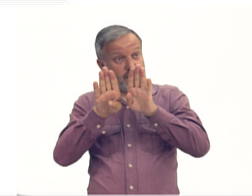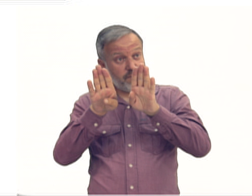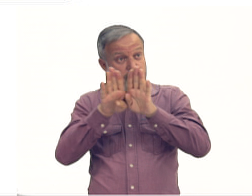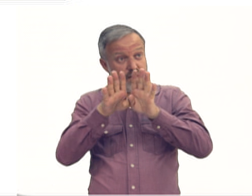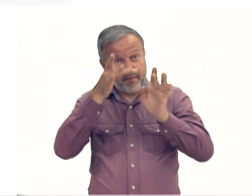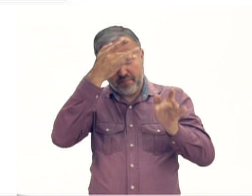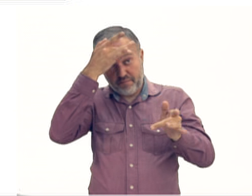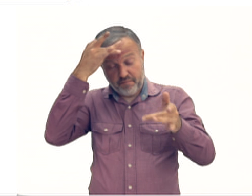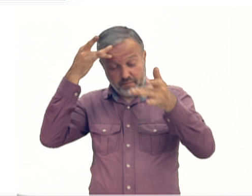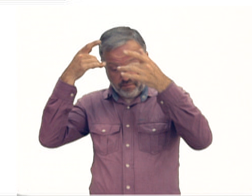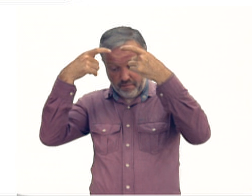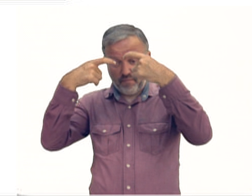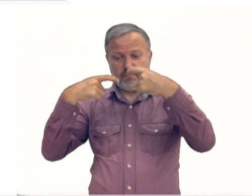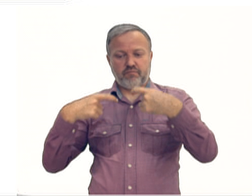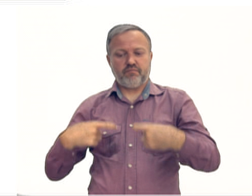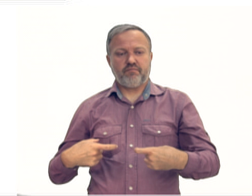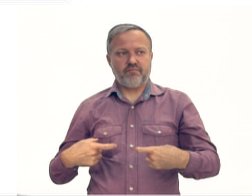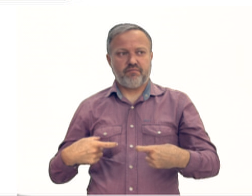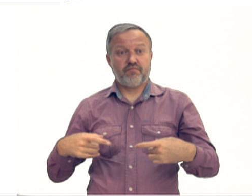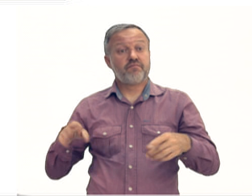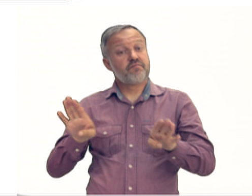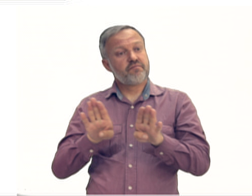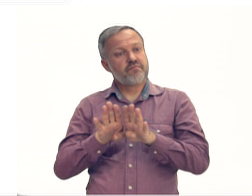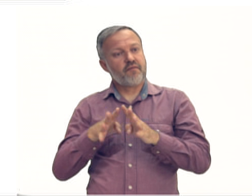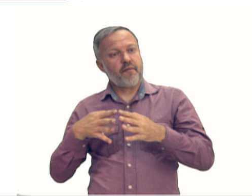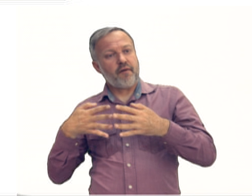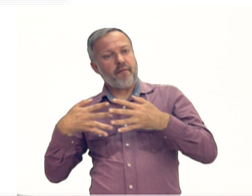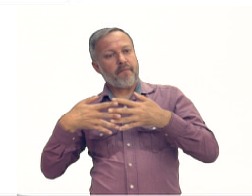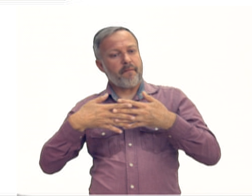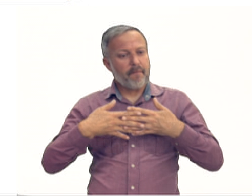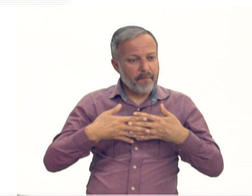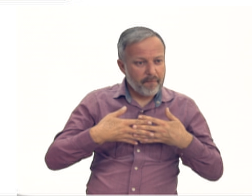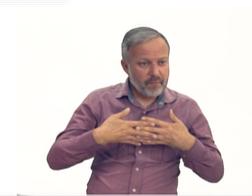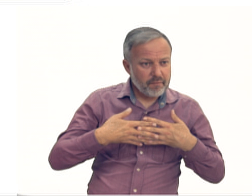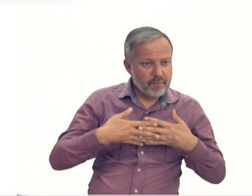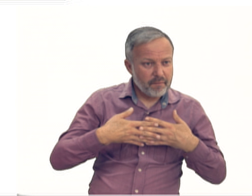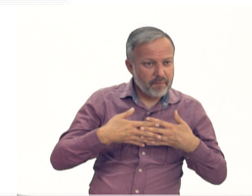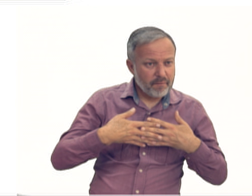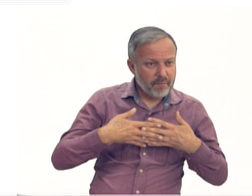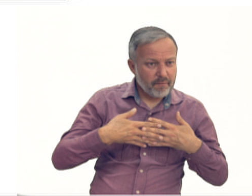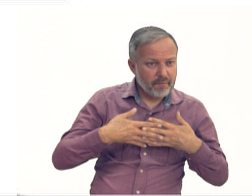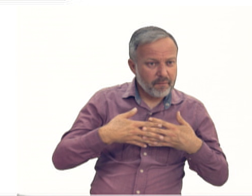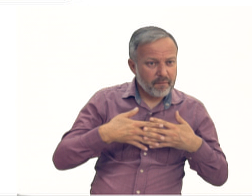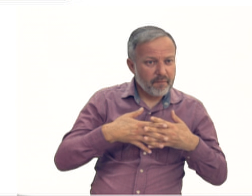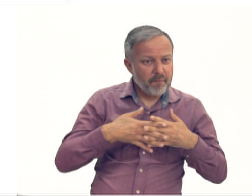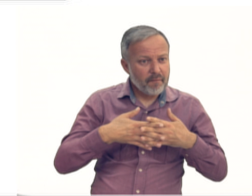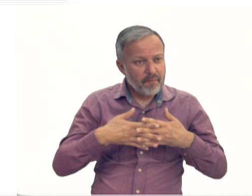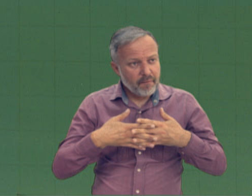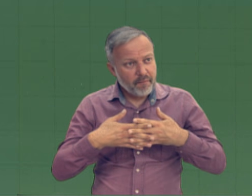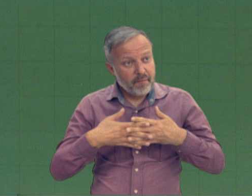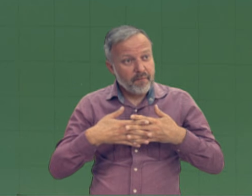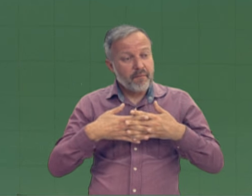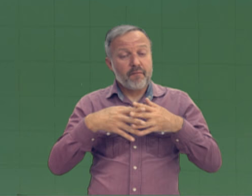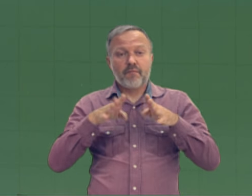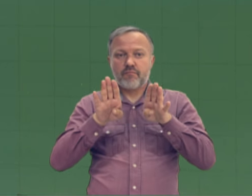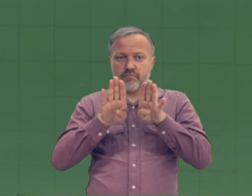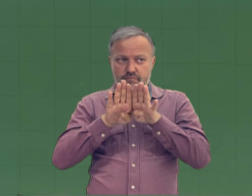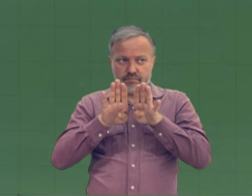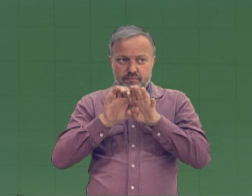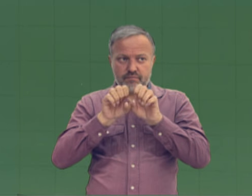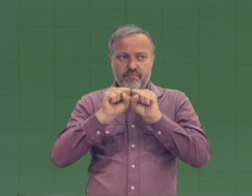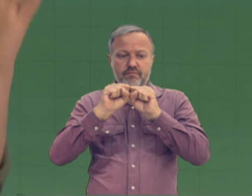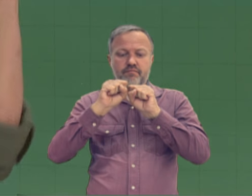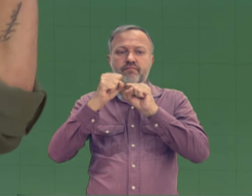personagens, sobre conflito e também sobre a semântica, sobre a função